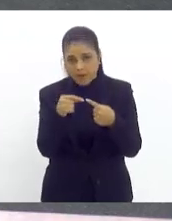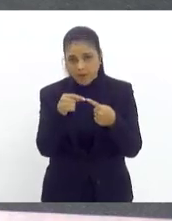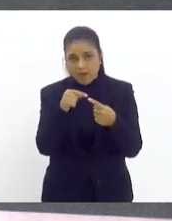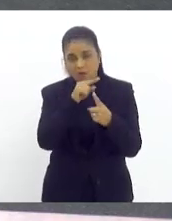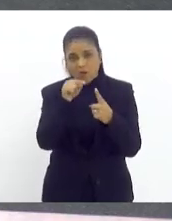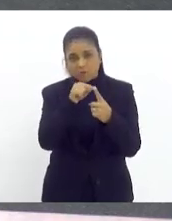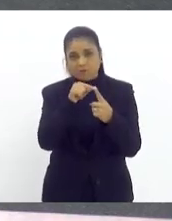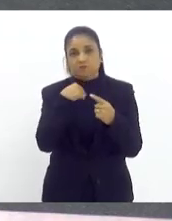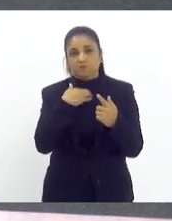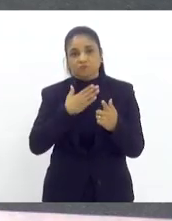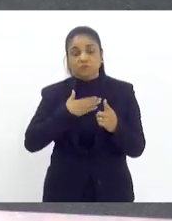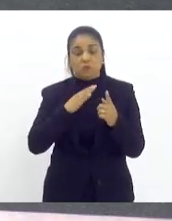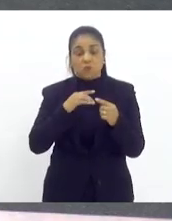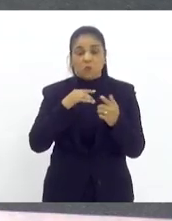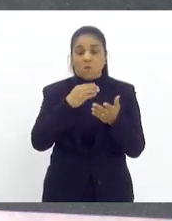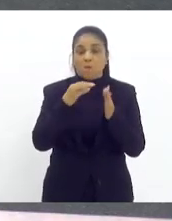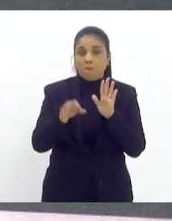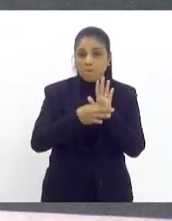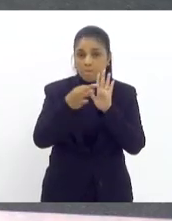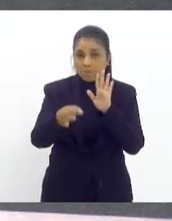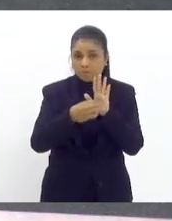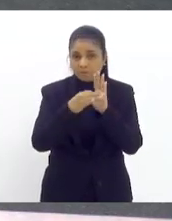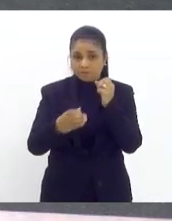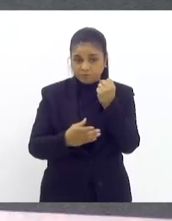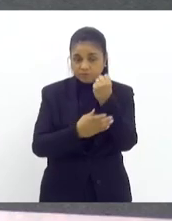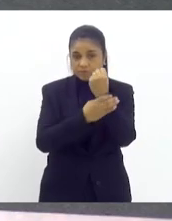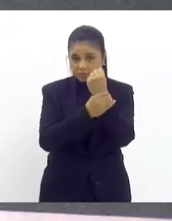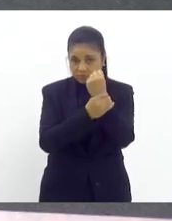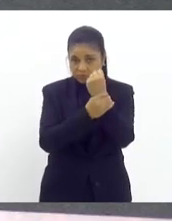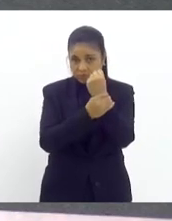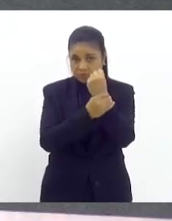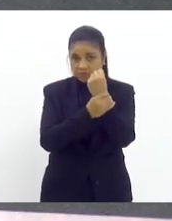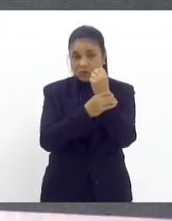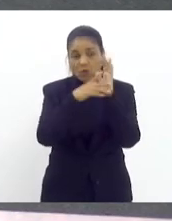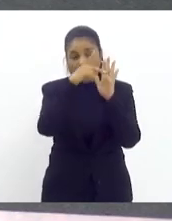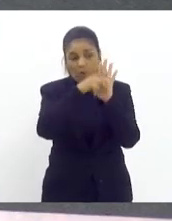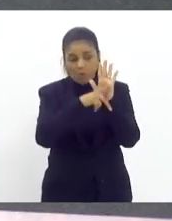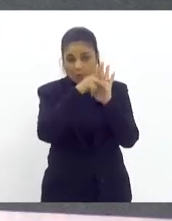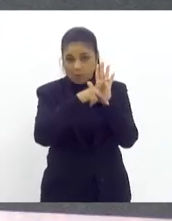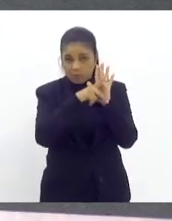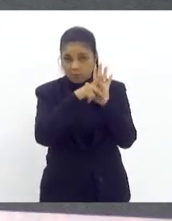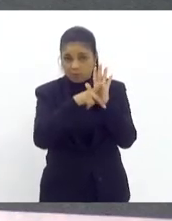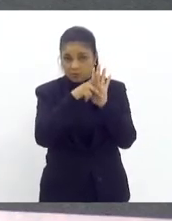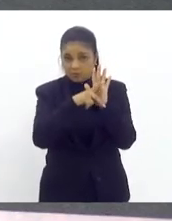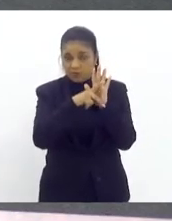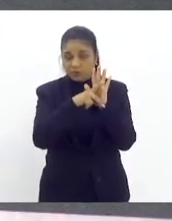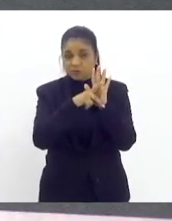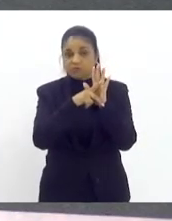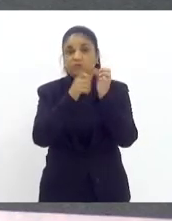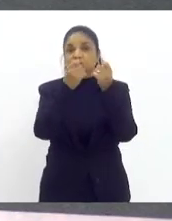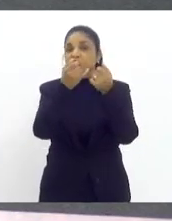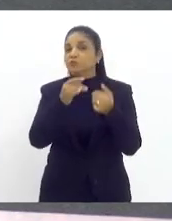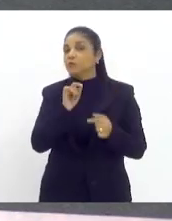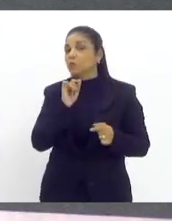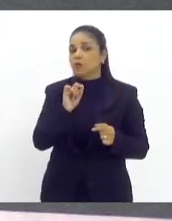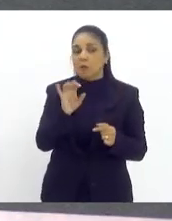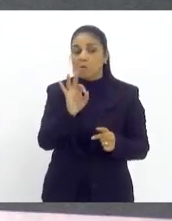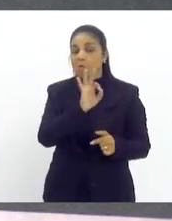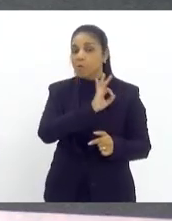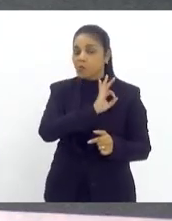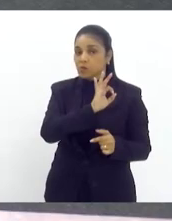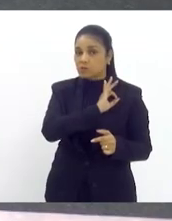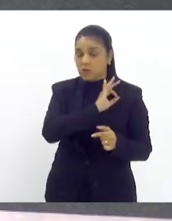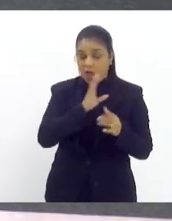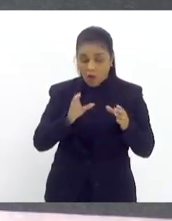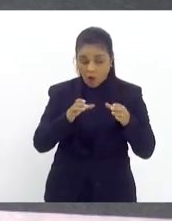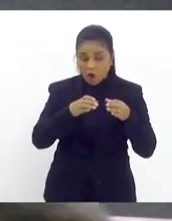da comissão de segurança o projeto quando fala fala para policiais e a comissão de